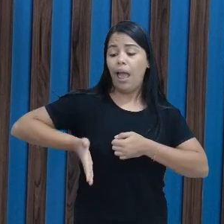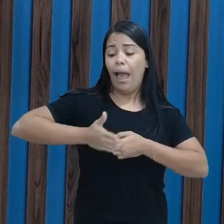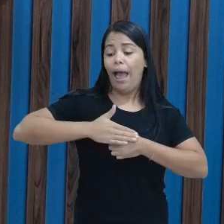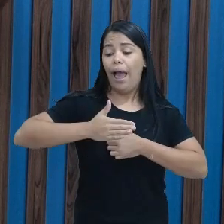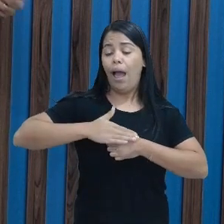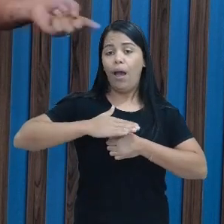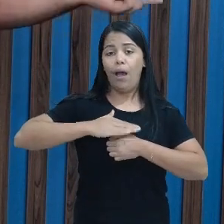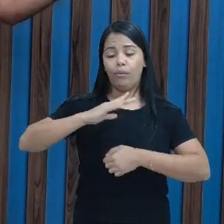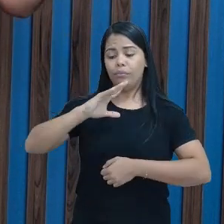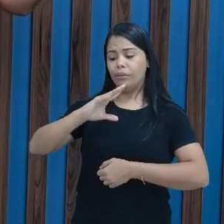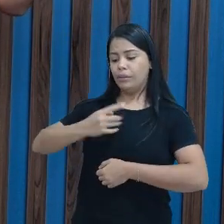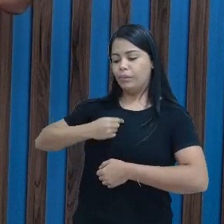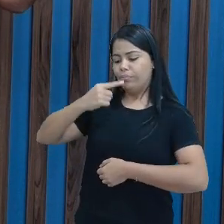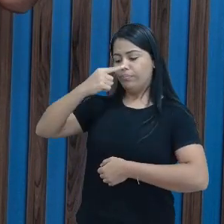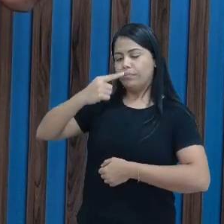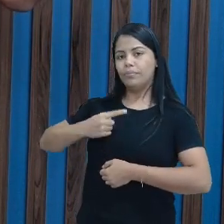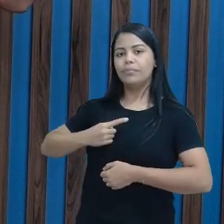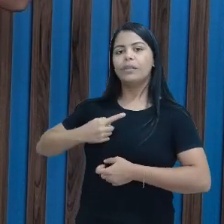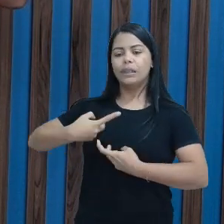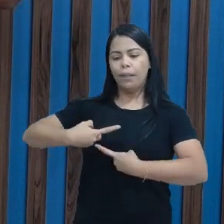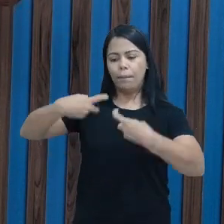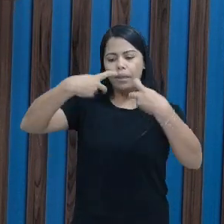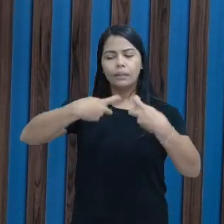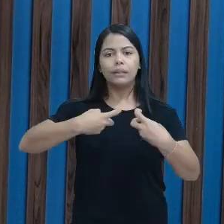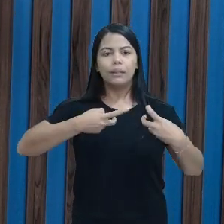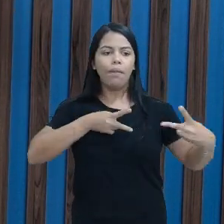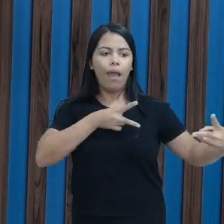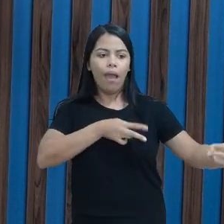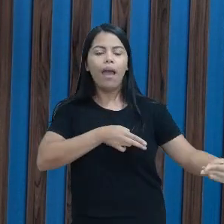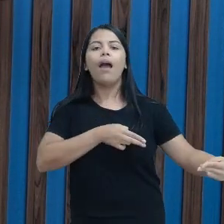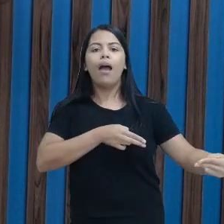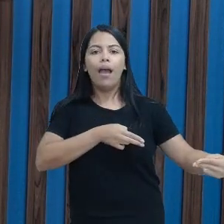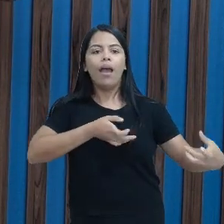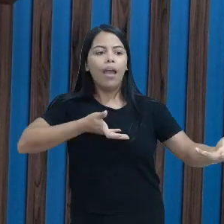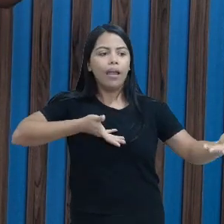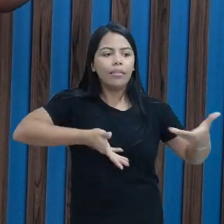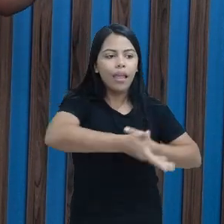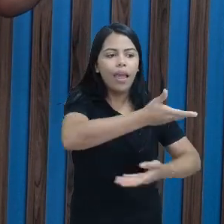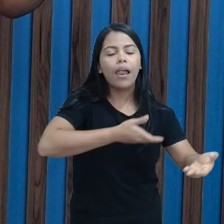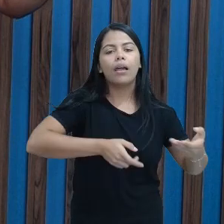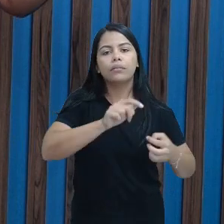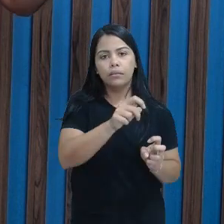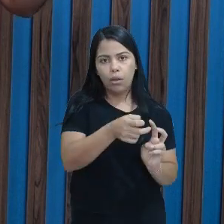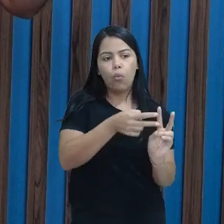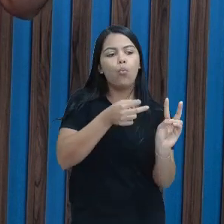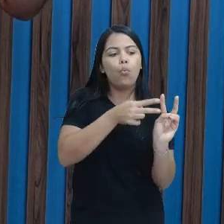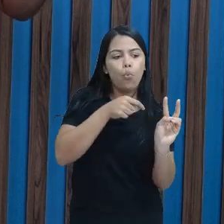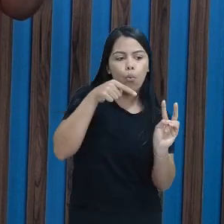auto-identificação com os povos originários, com a sua ligação com os povos